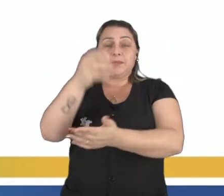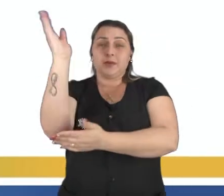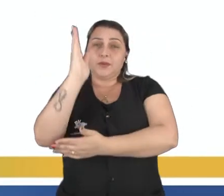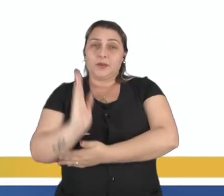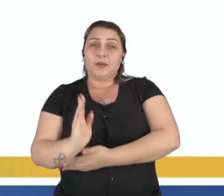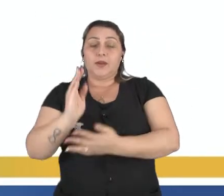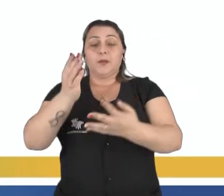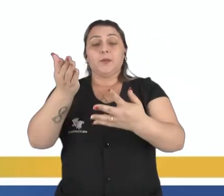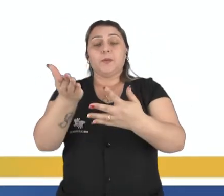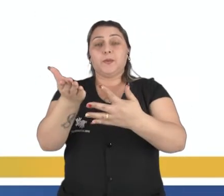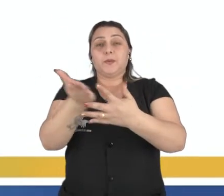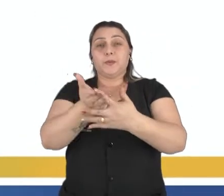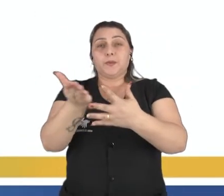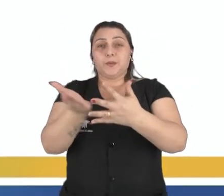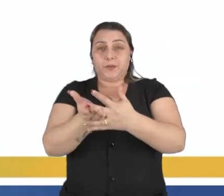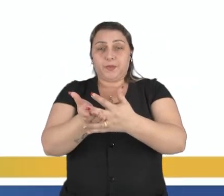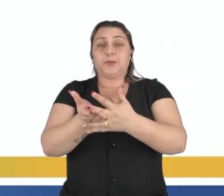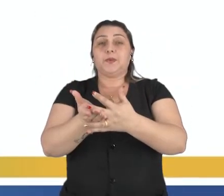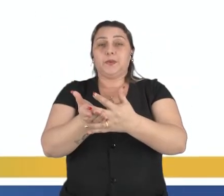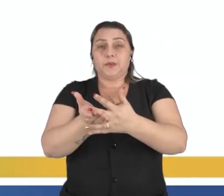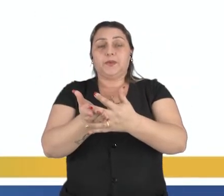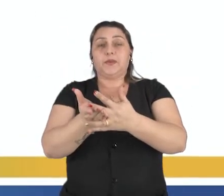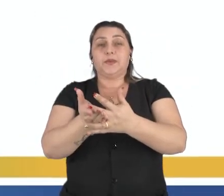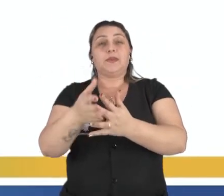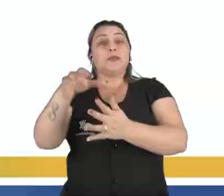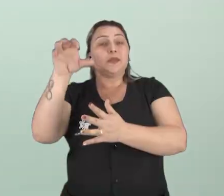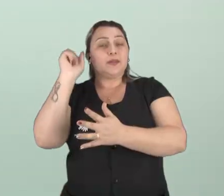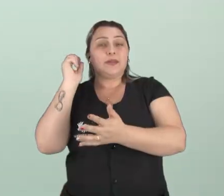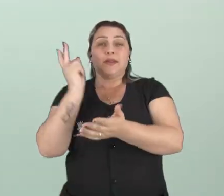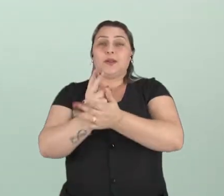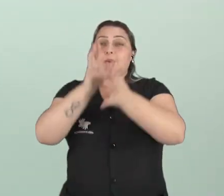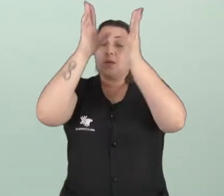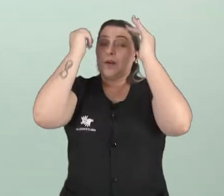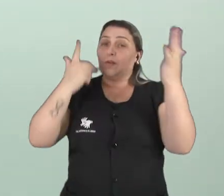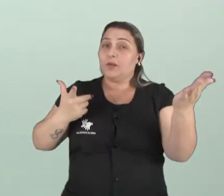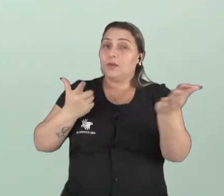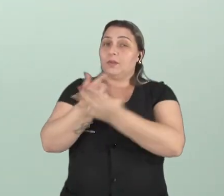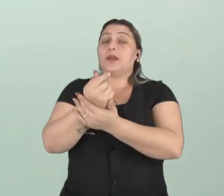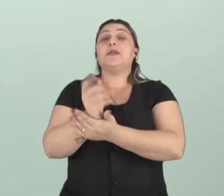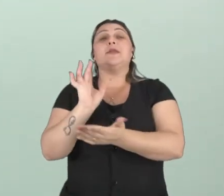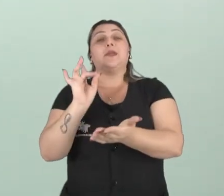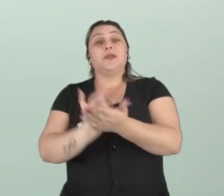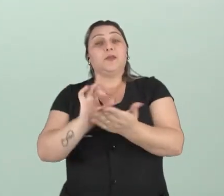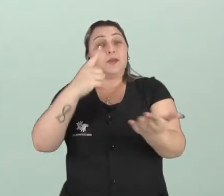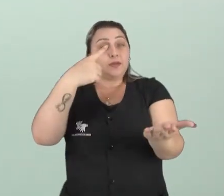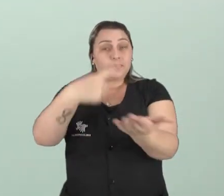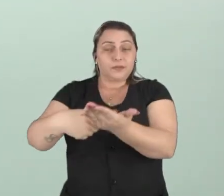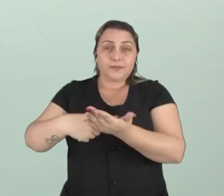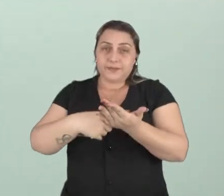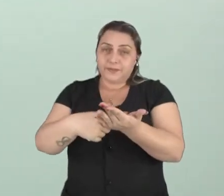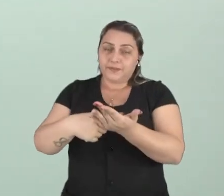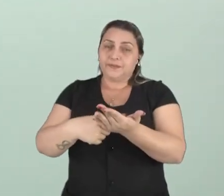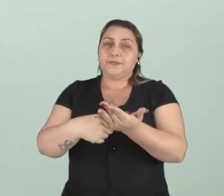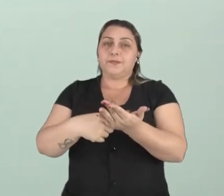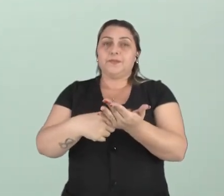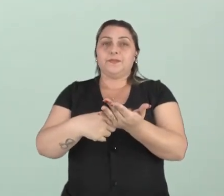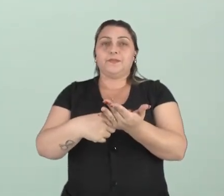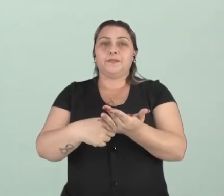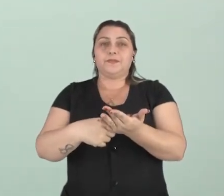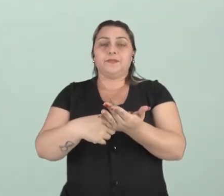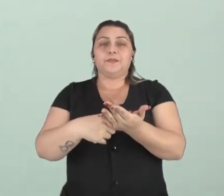Brasil em 2 parcelas, né? A gente sempre escuta essa história, o Acre foi comprado, de fato foi um acordo, né? E